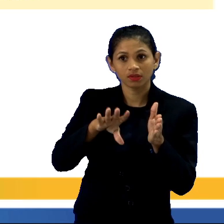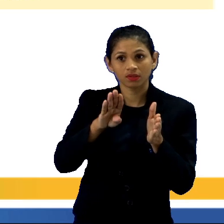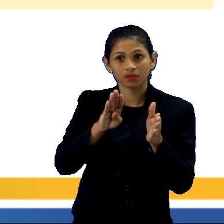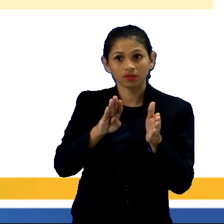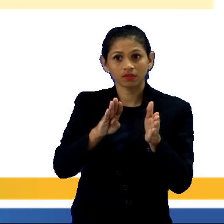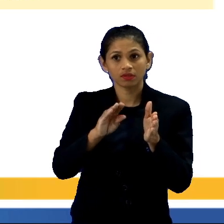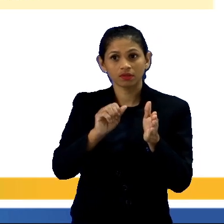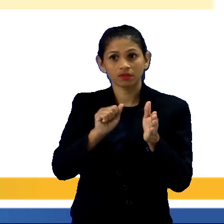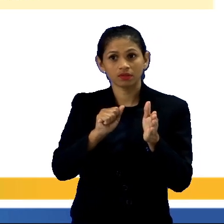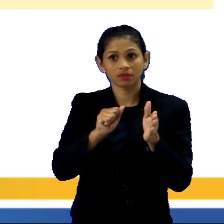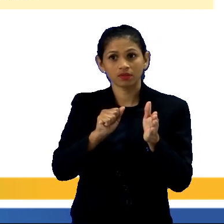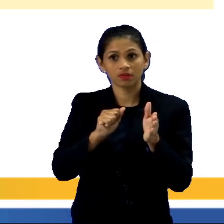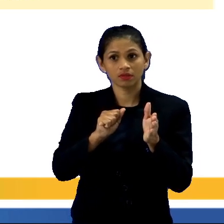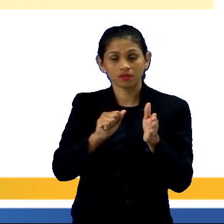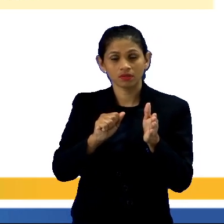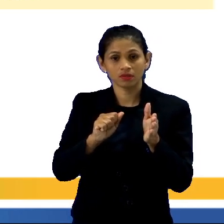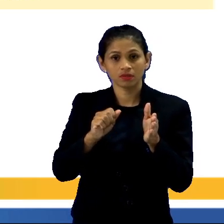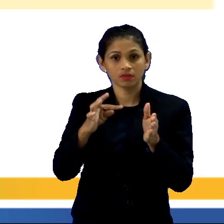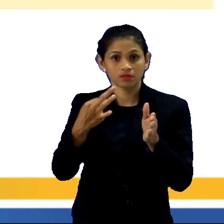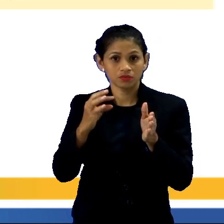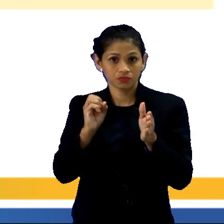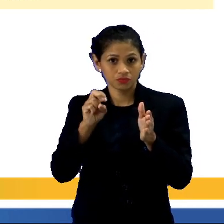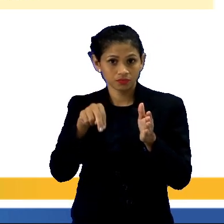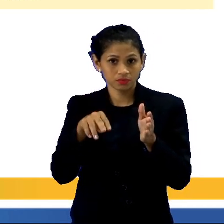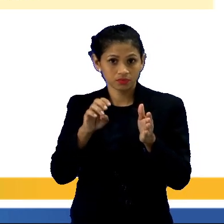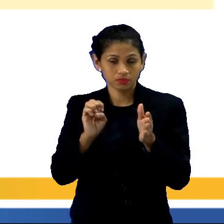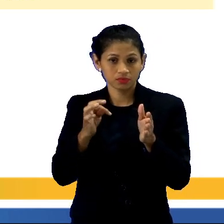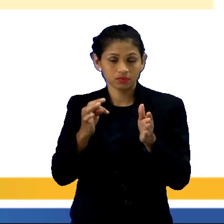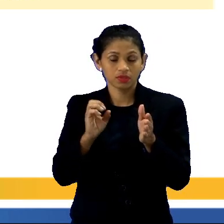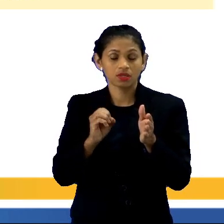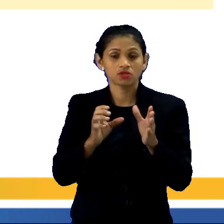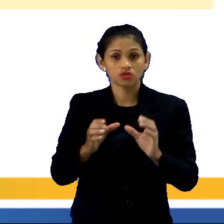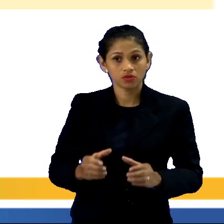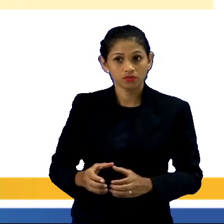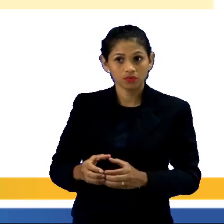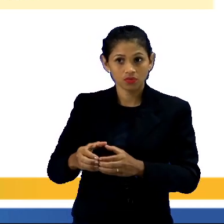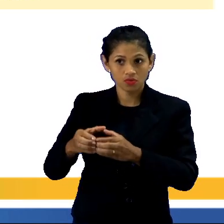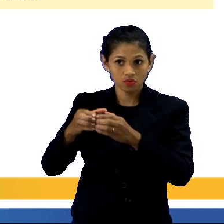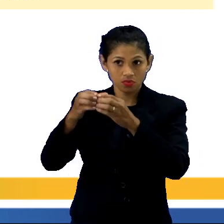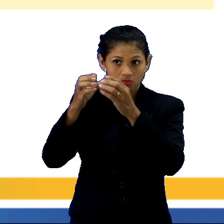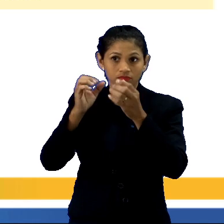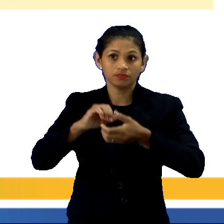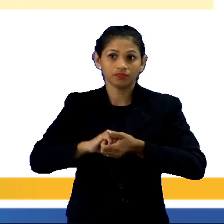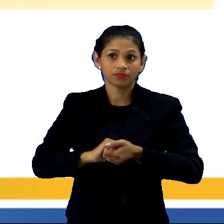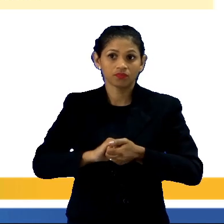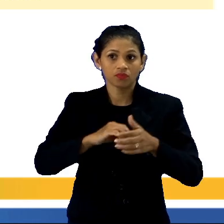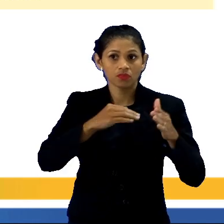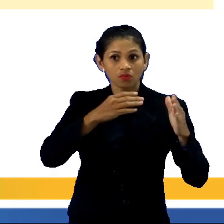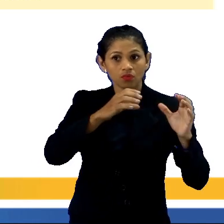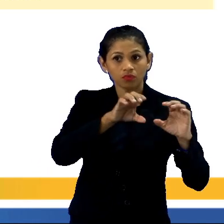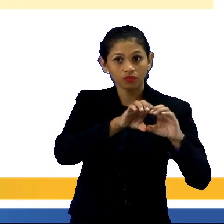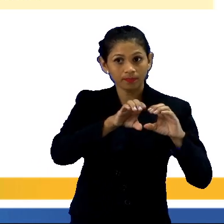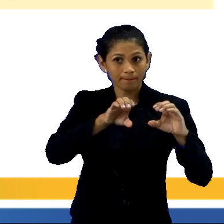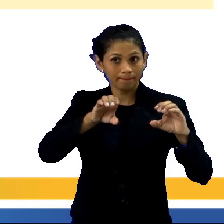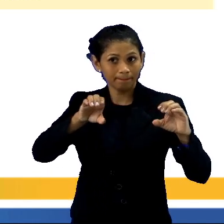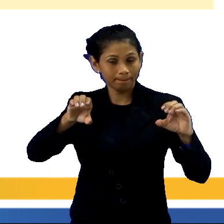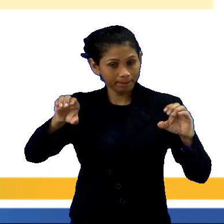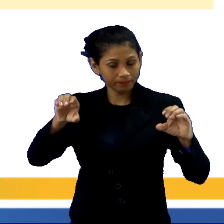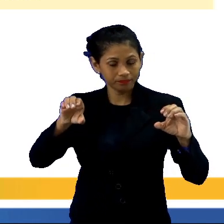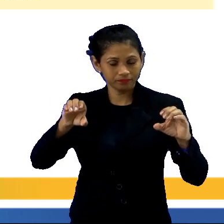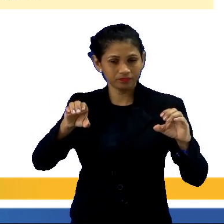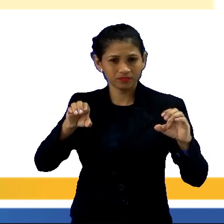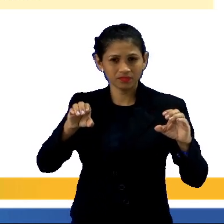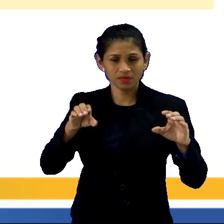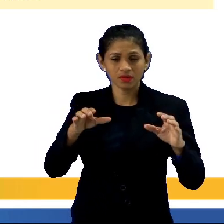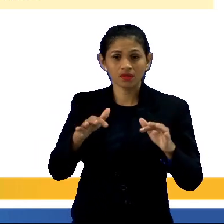e nós temos também as chamadas de côneas. Os bastonetes, eles são extremamente sensíveis à luz, mas eles